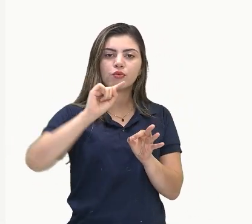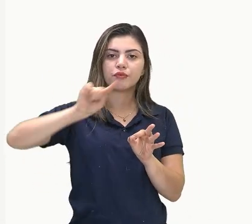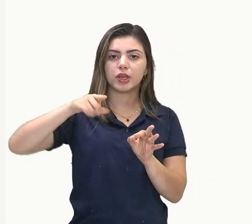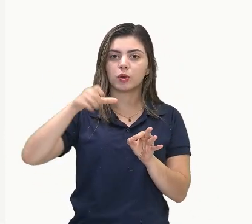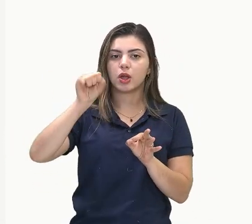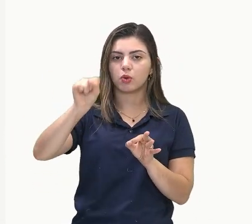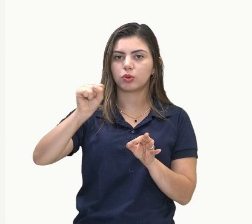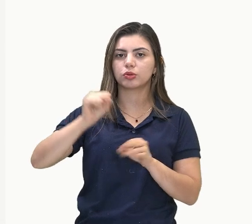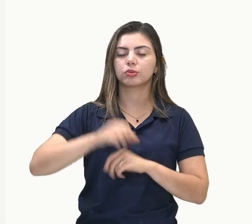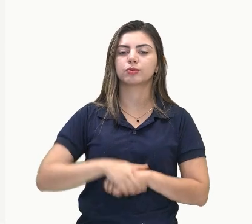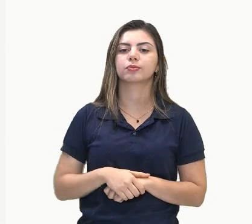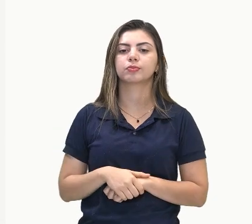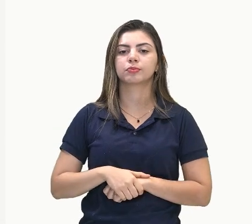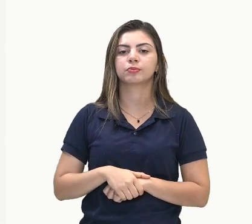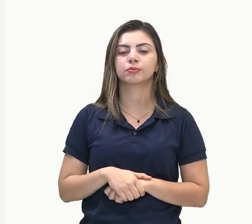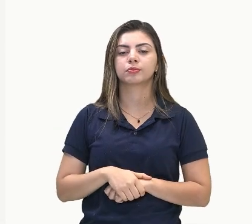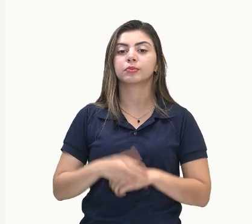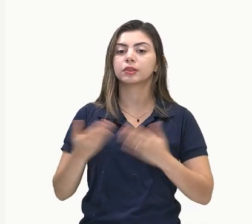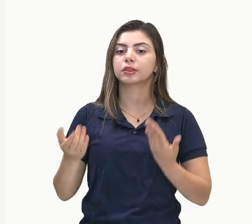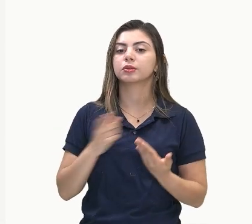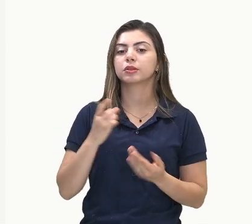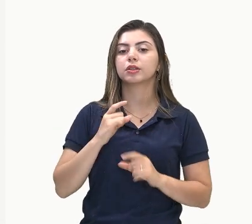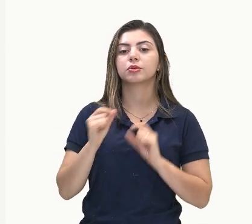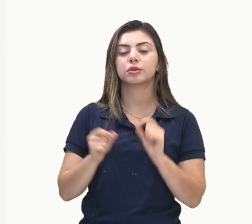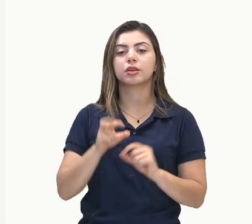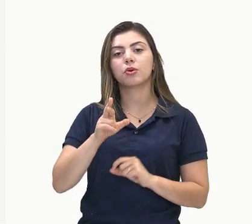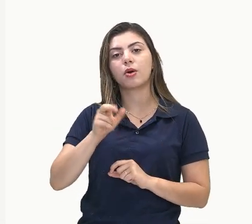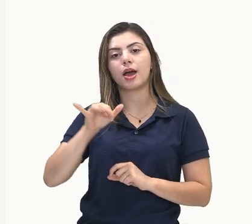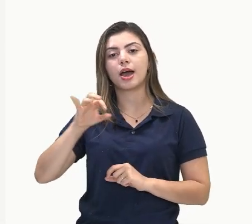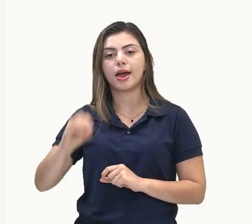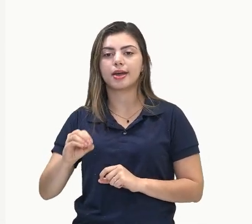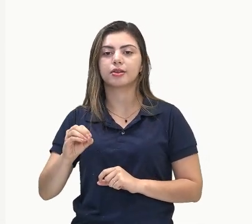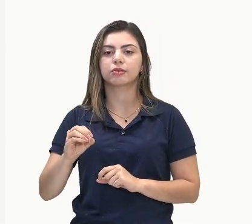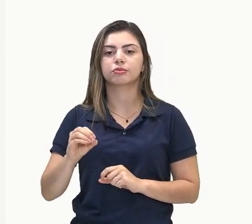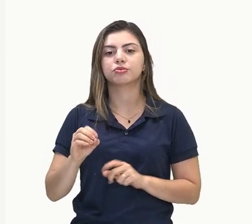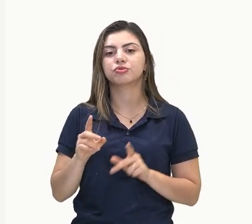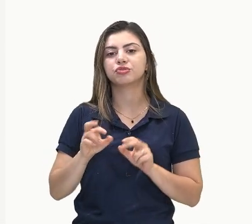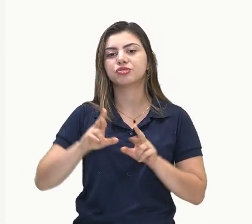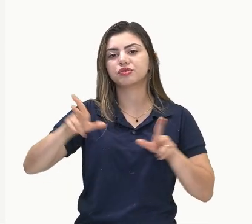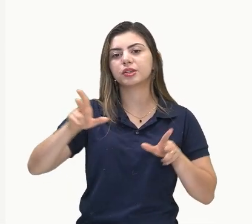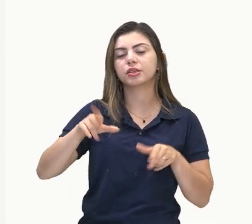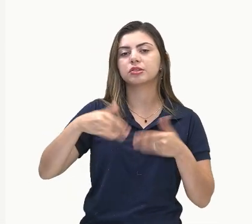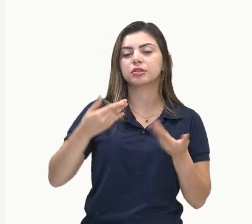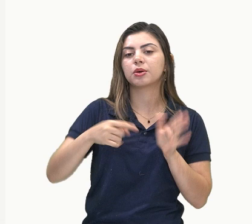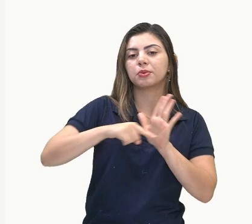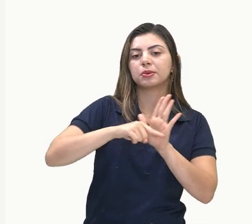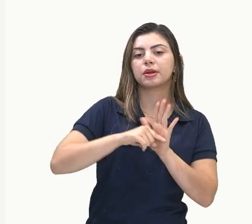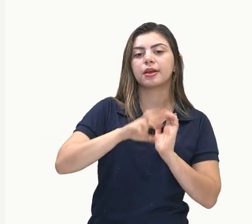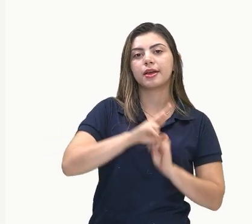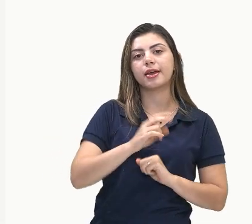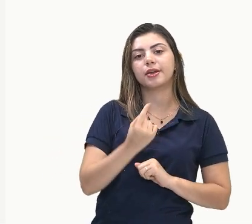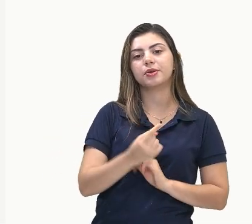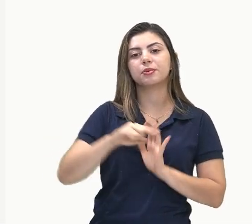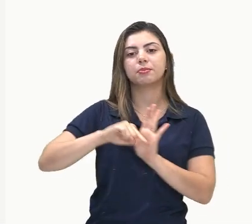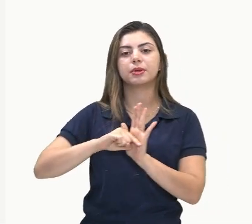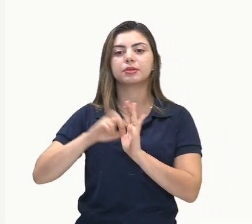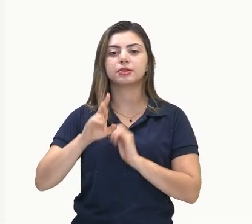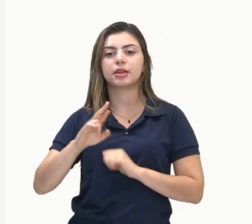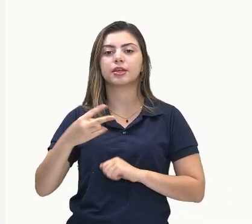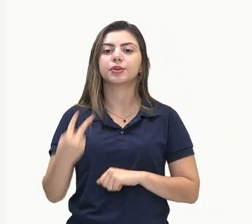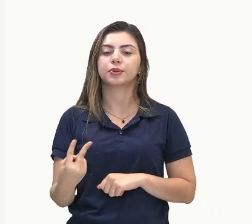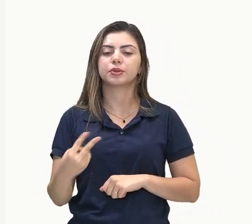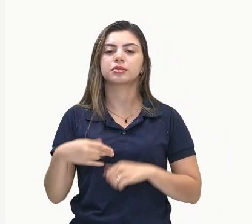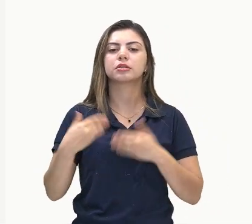Aí nós temos aqui a diferença entre os raios, né? Vamos subtrair aqui R1 de R2. Quem